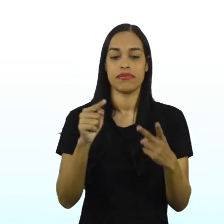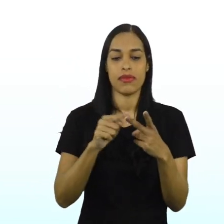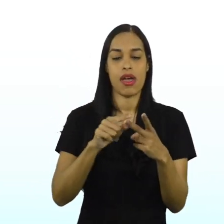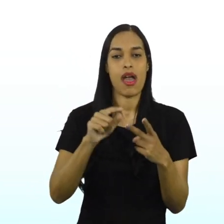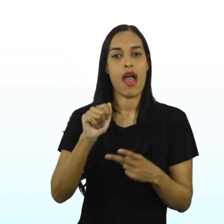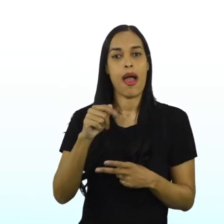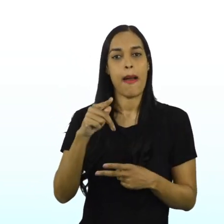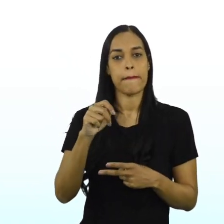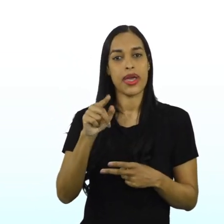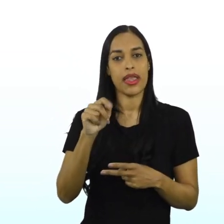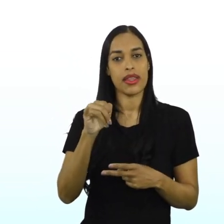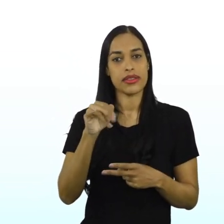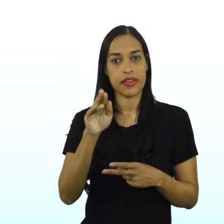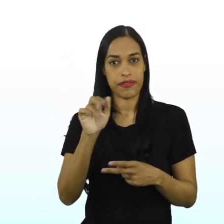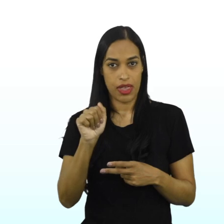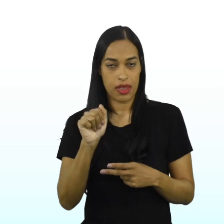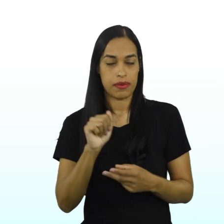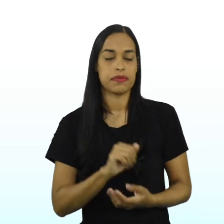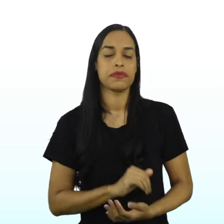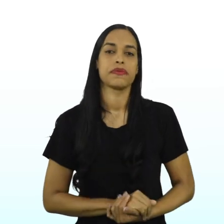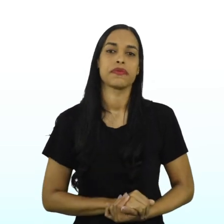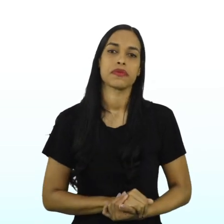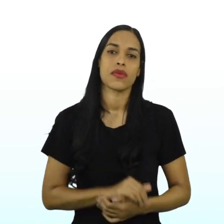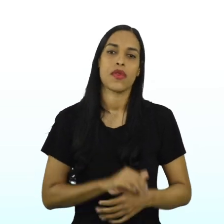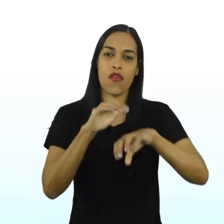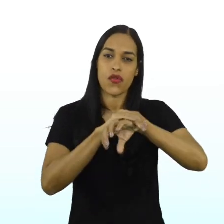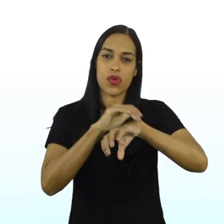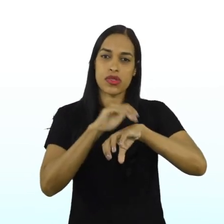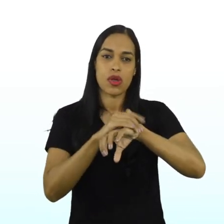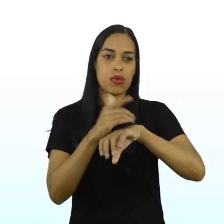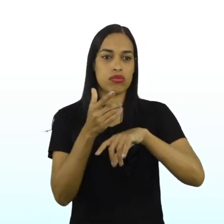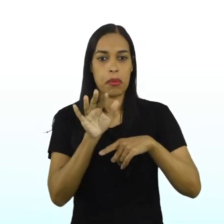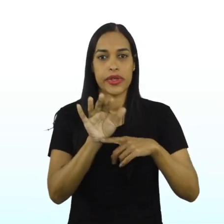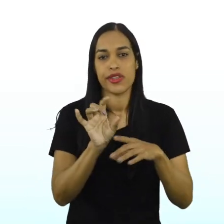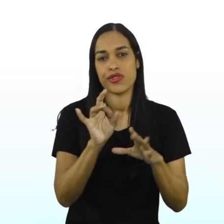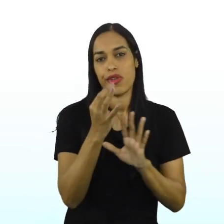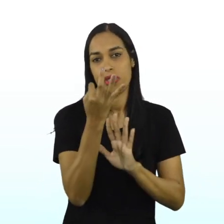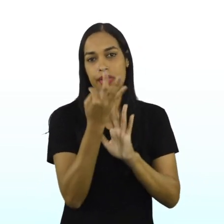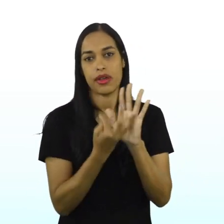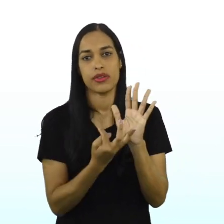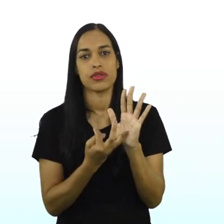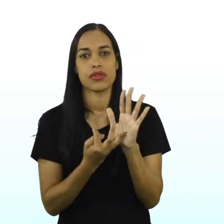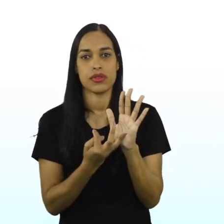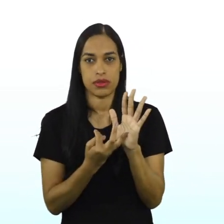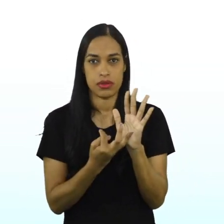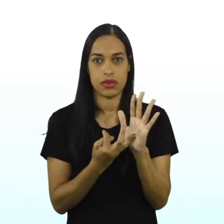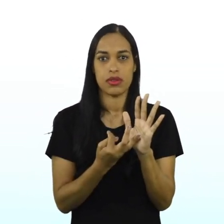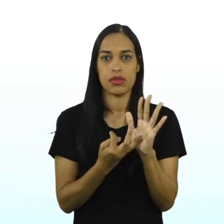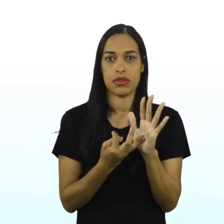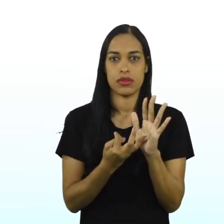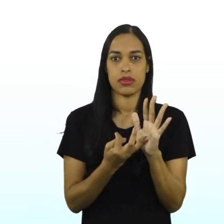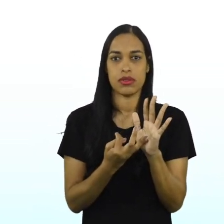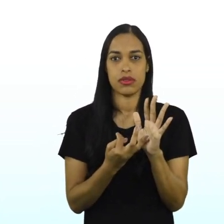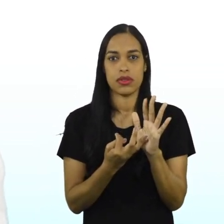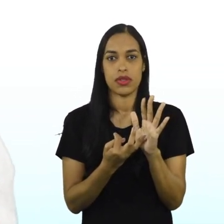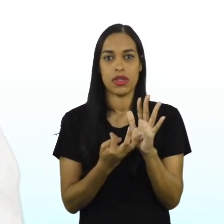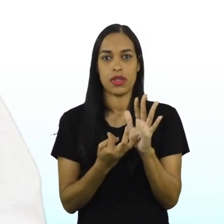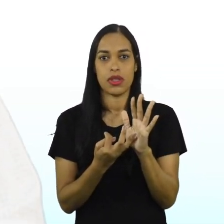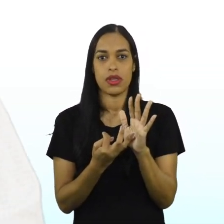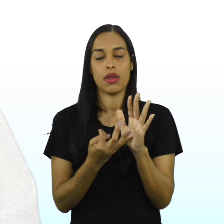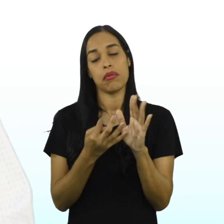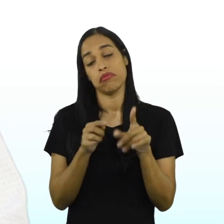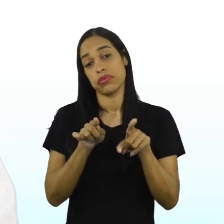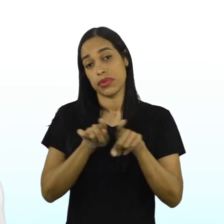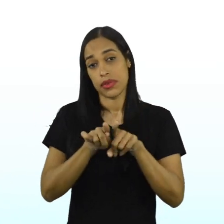apelativa. Preste atenção. A função apelativa ou conativa não aparece só em textos multimodais. Não. Eles poderão